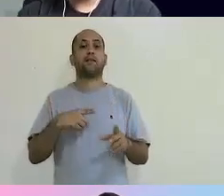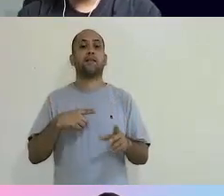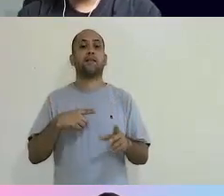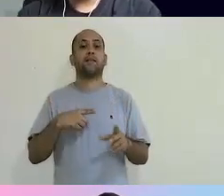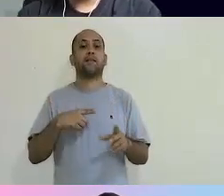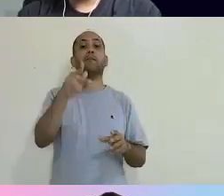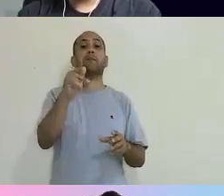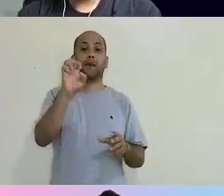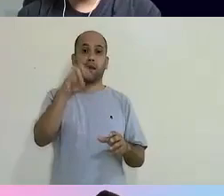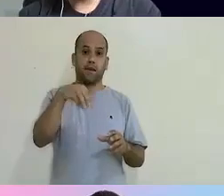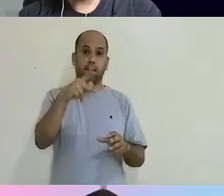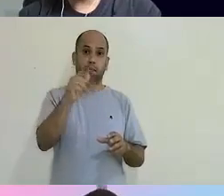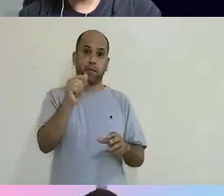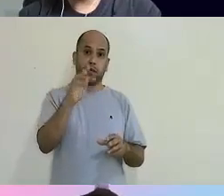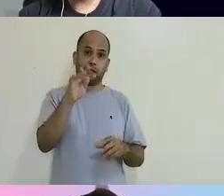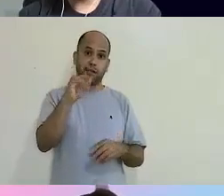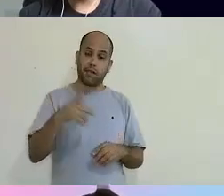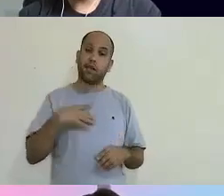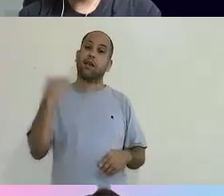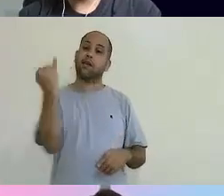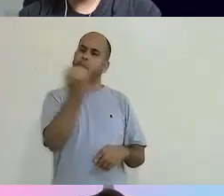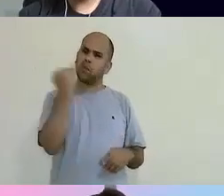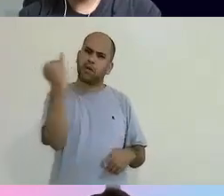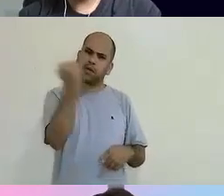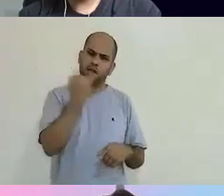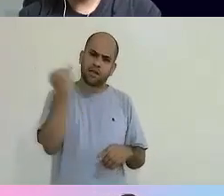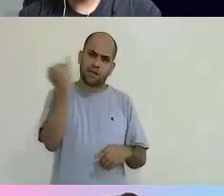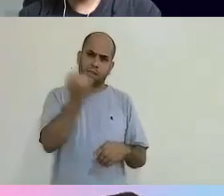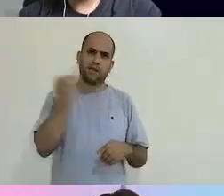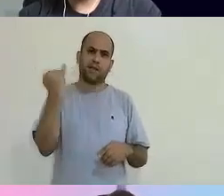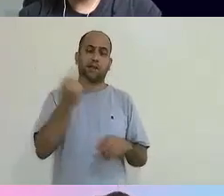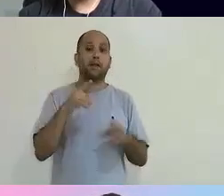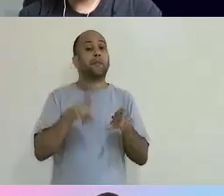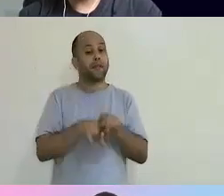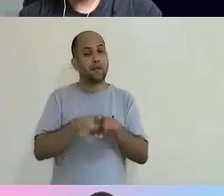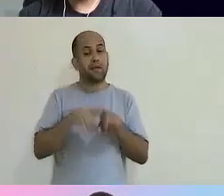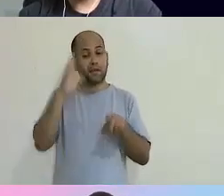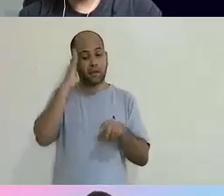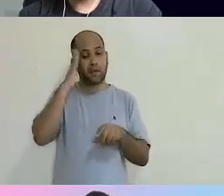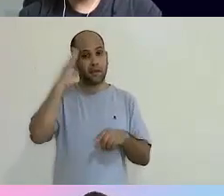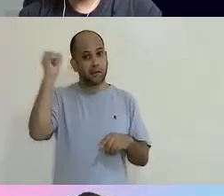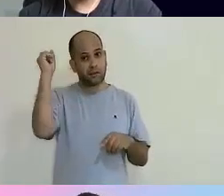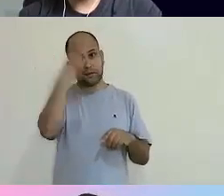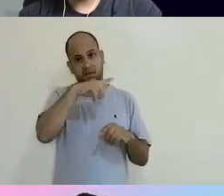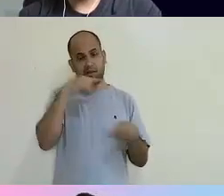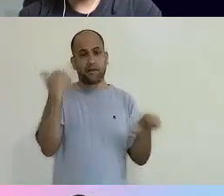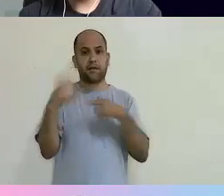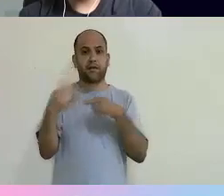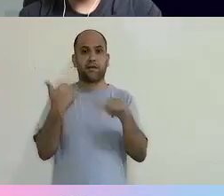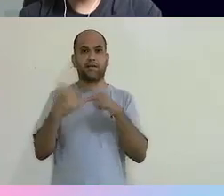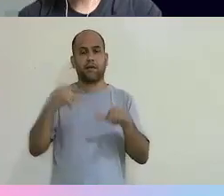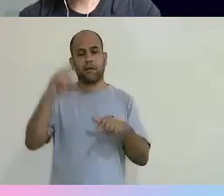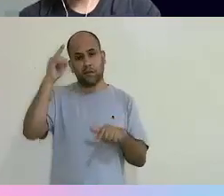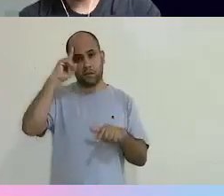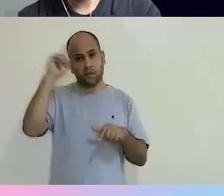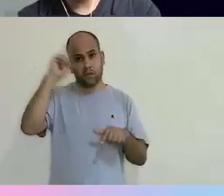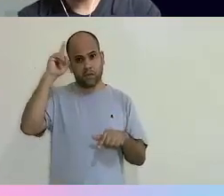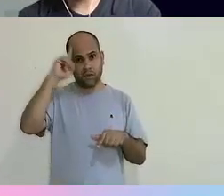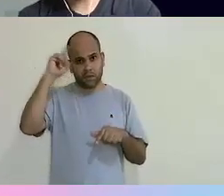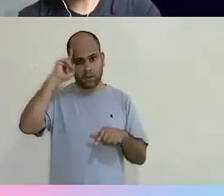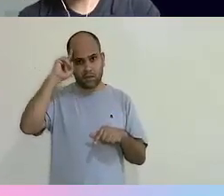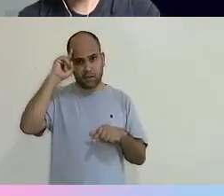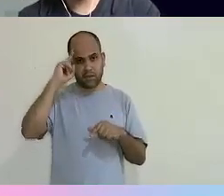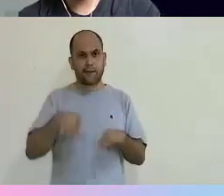uma característica super importante e uma característica muito difícil. E acho que é um trabalho muito do dia a dia,